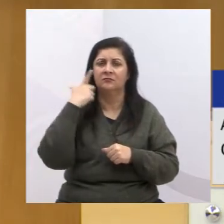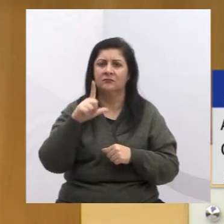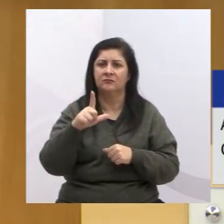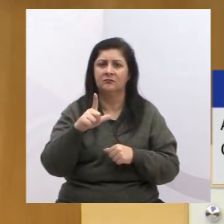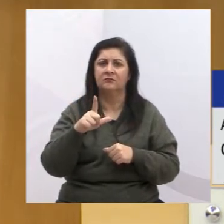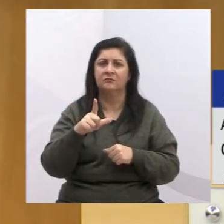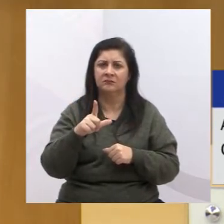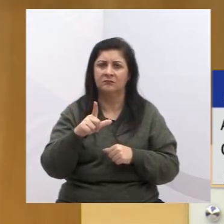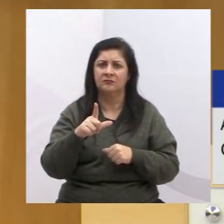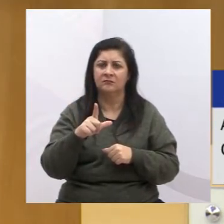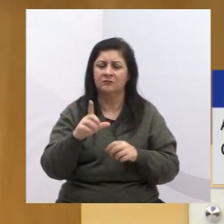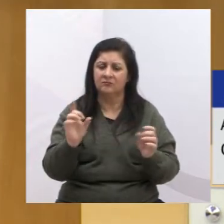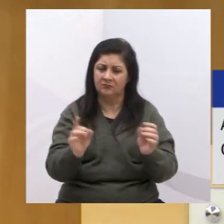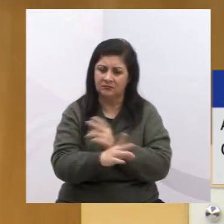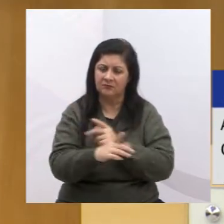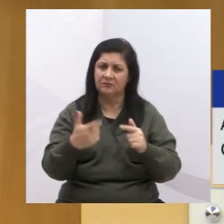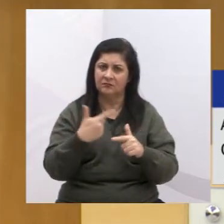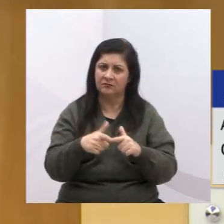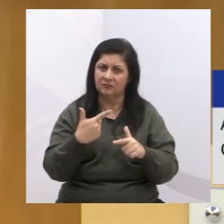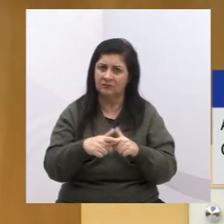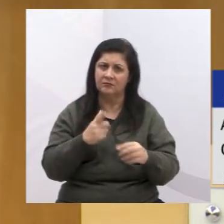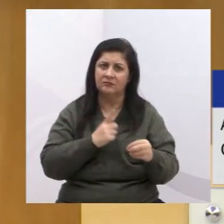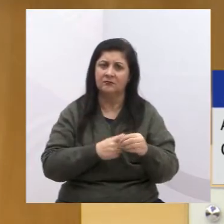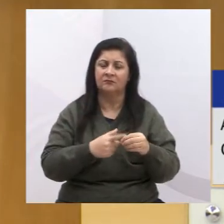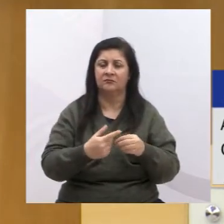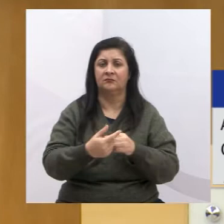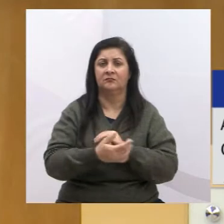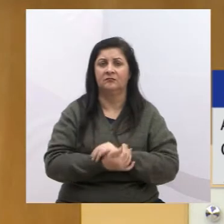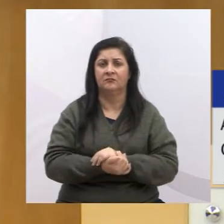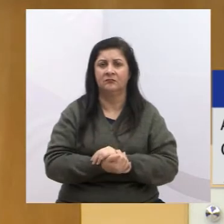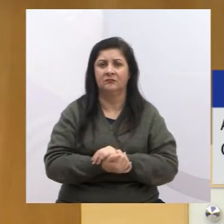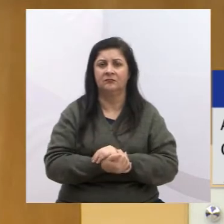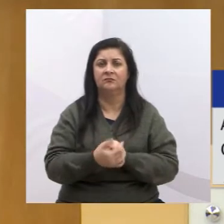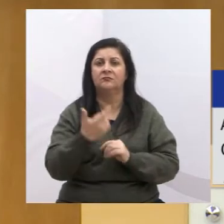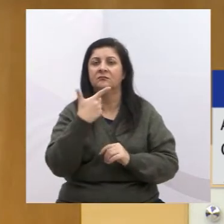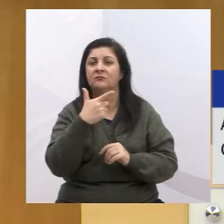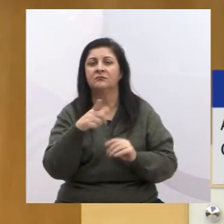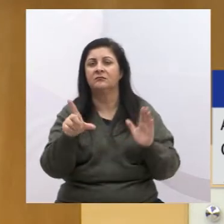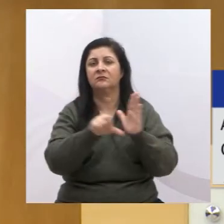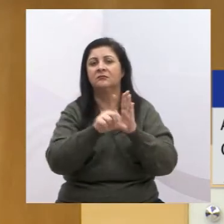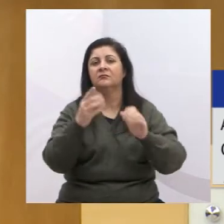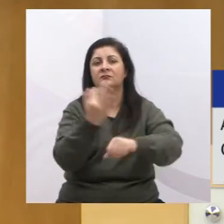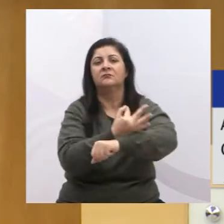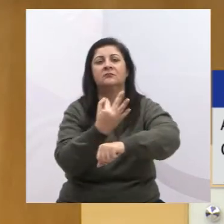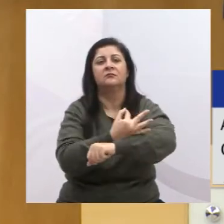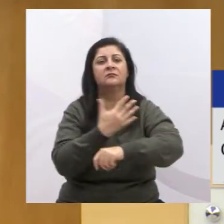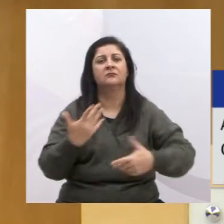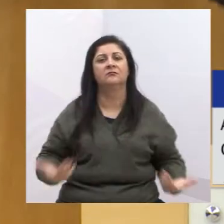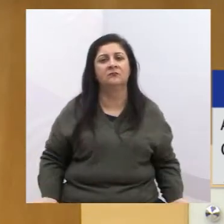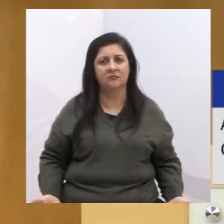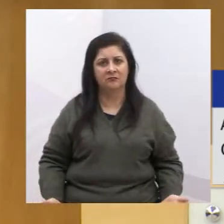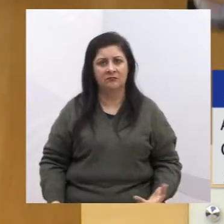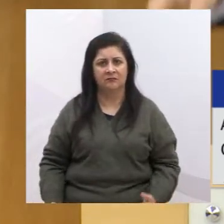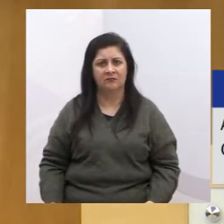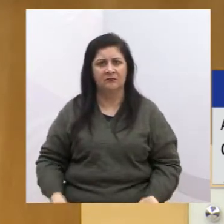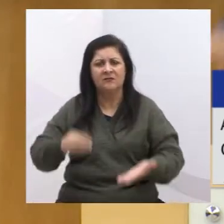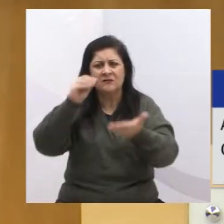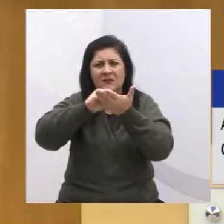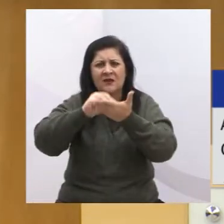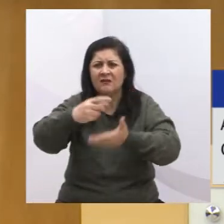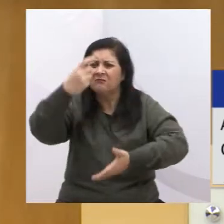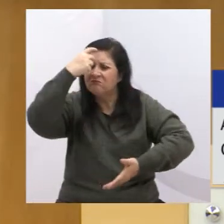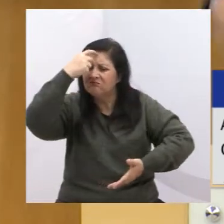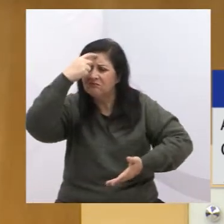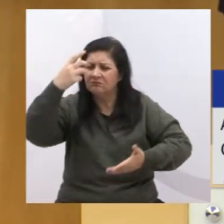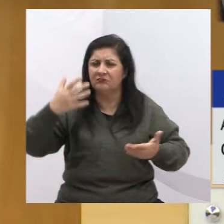problemas do nosso país, os problemas do nosso município. Não há lei que resista a uma falta de consciência